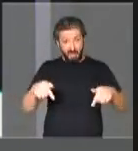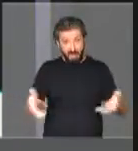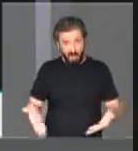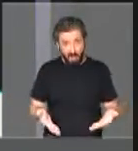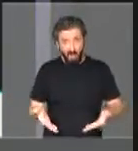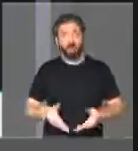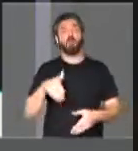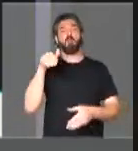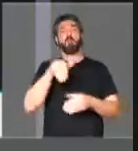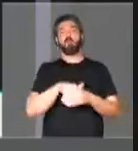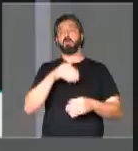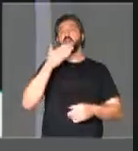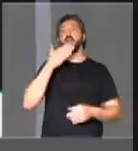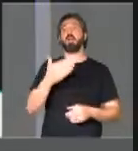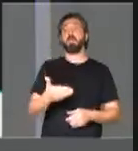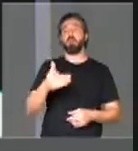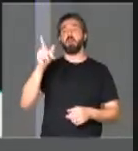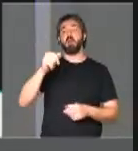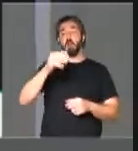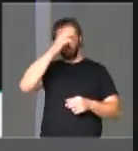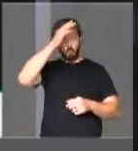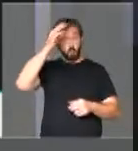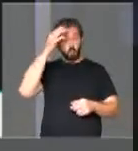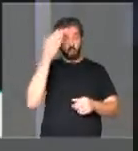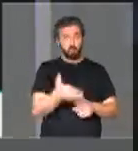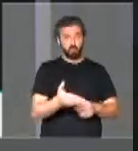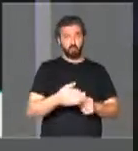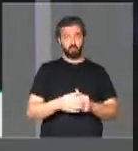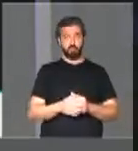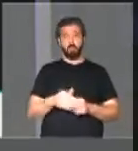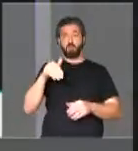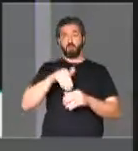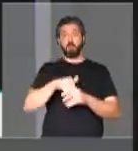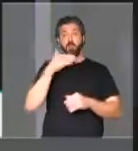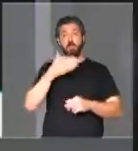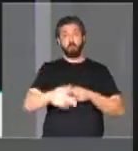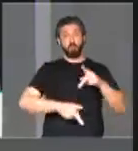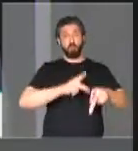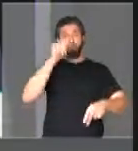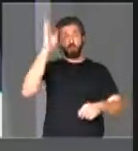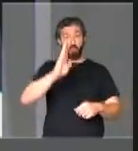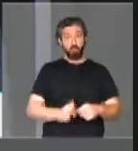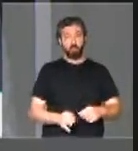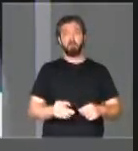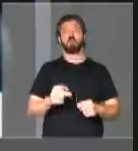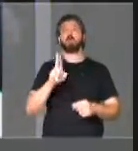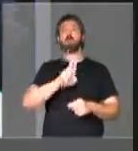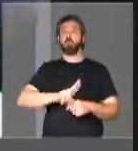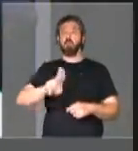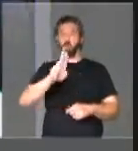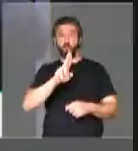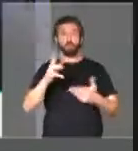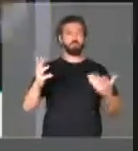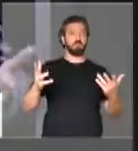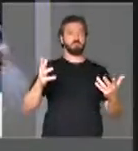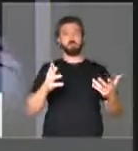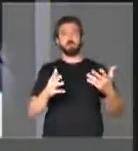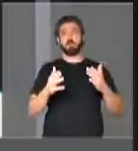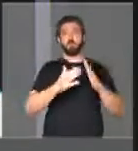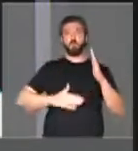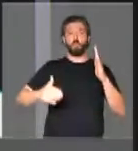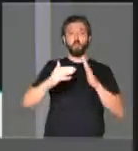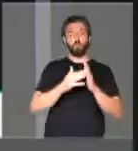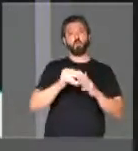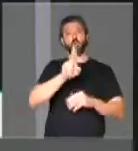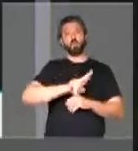momento, votar a favor do consumidor, votar a favor do brasileiro que usa, e são hoje praticamente